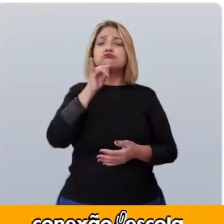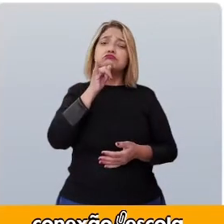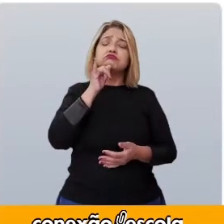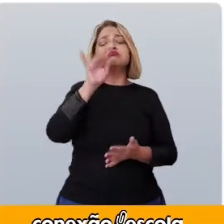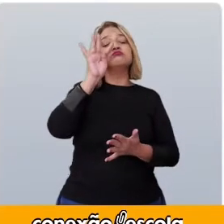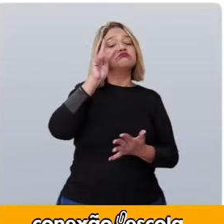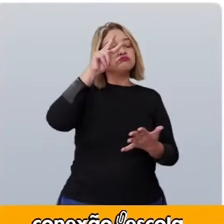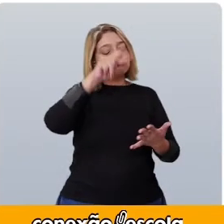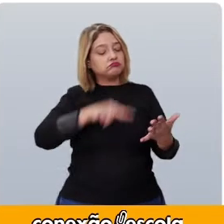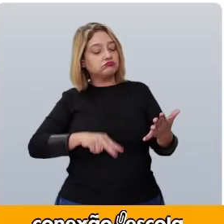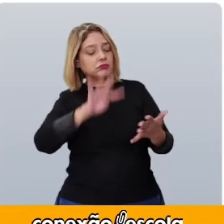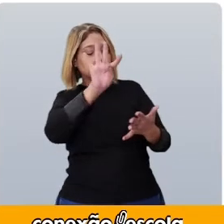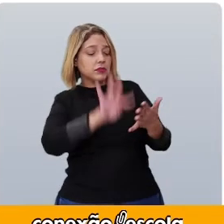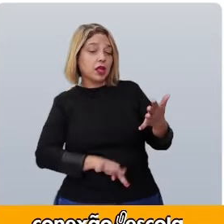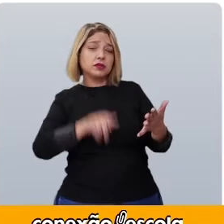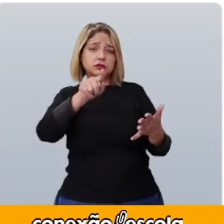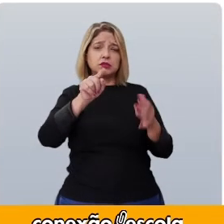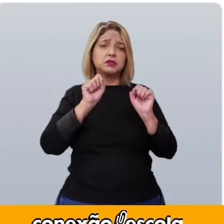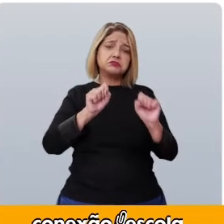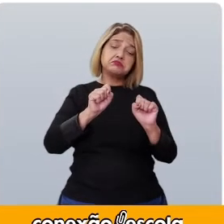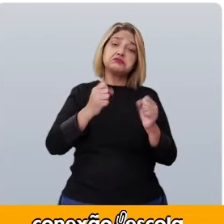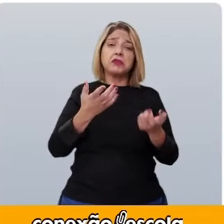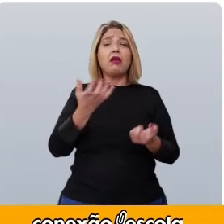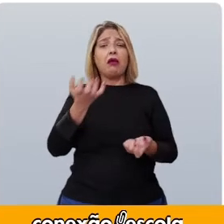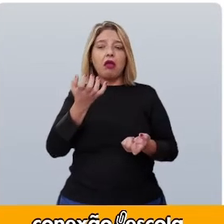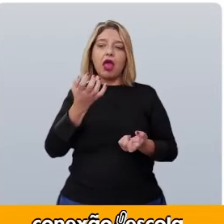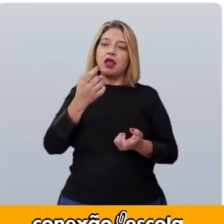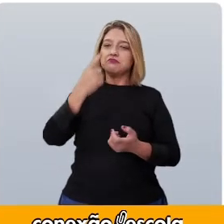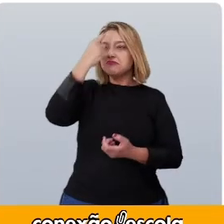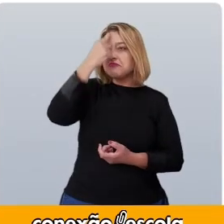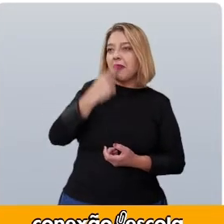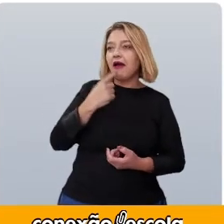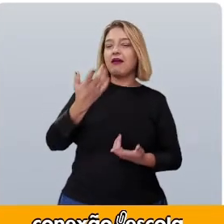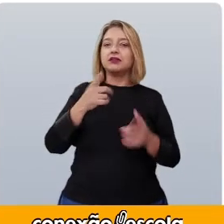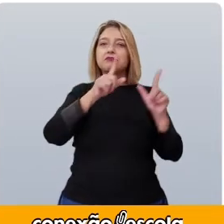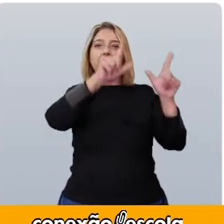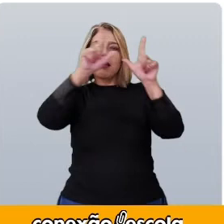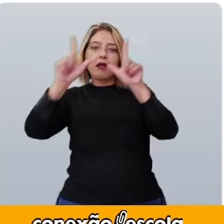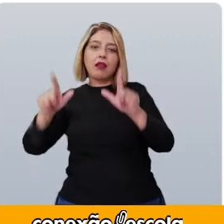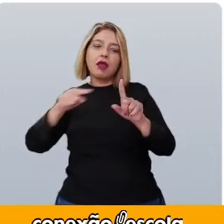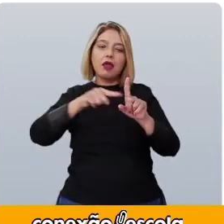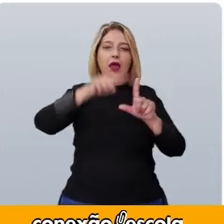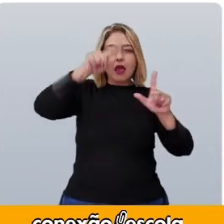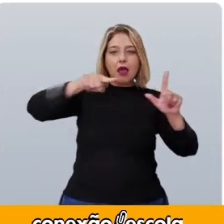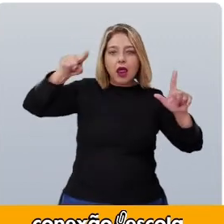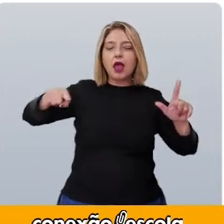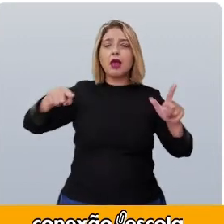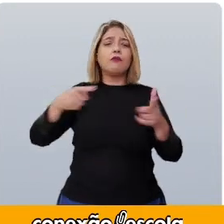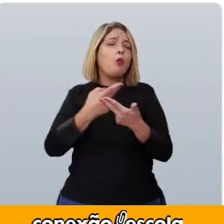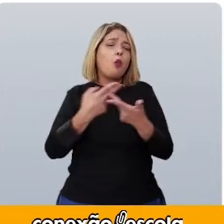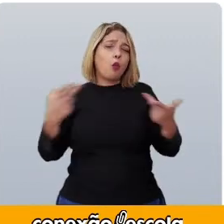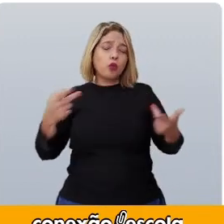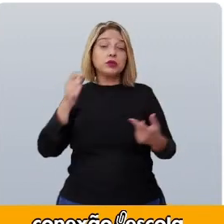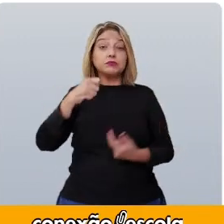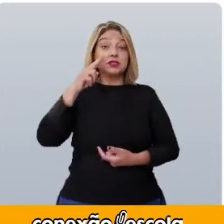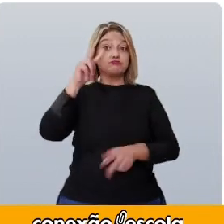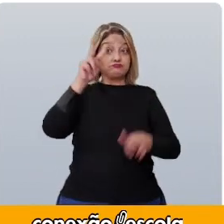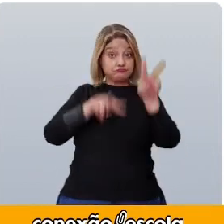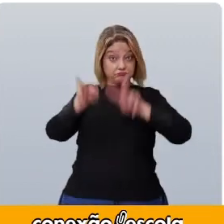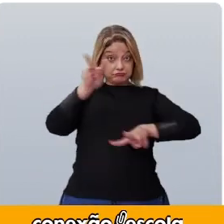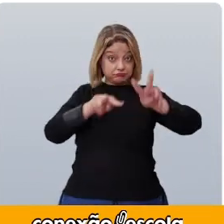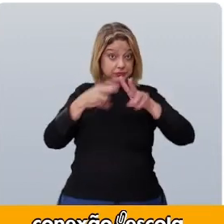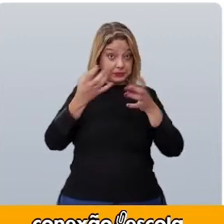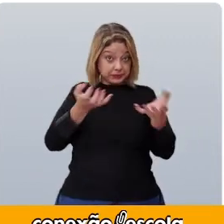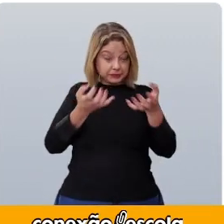você espera que ele tenha ilustrações, gráficos ou algum outro recurso visual? Em que